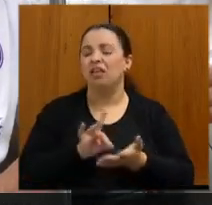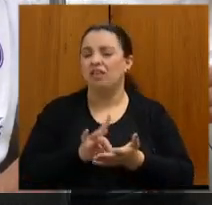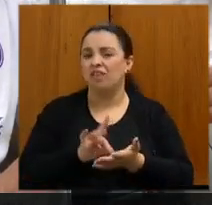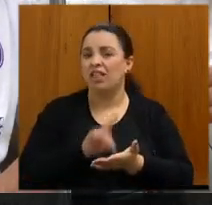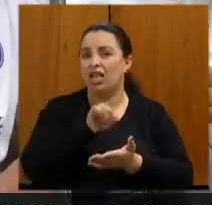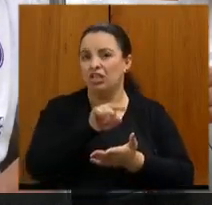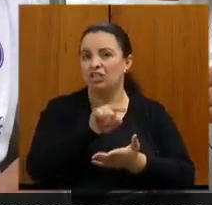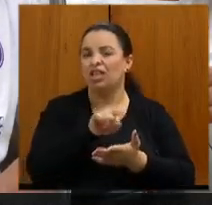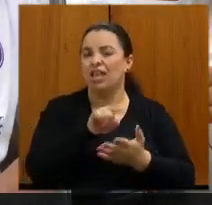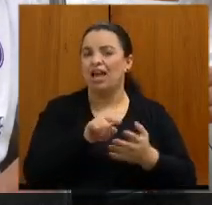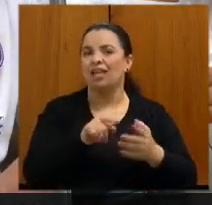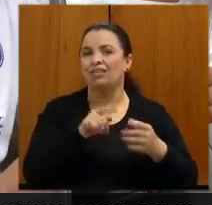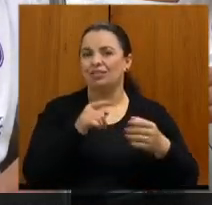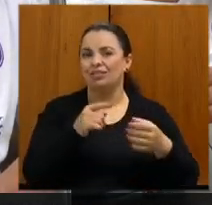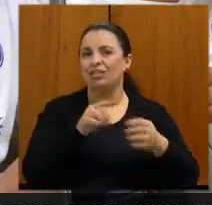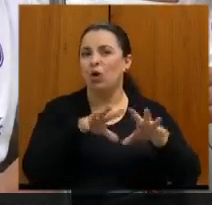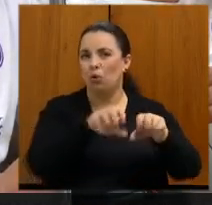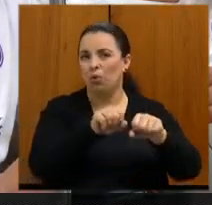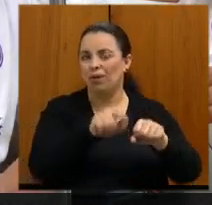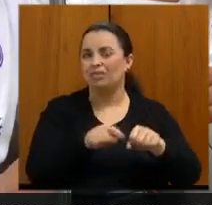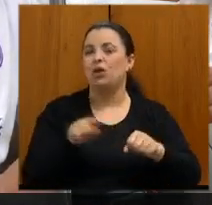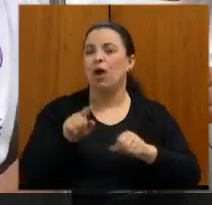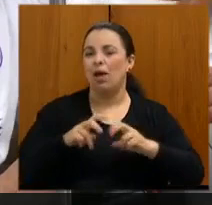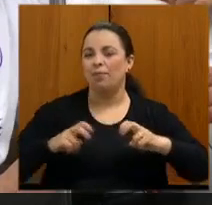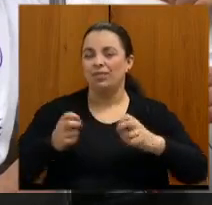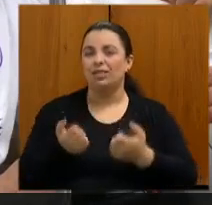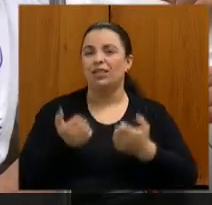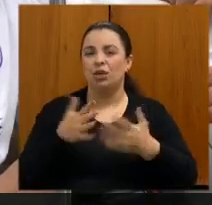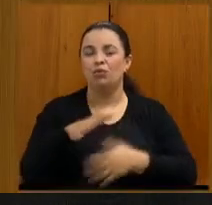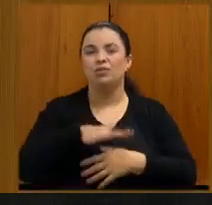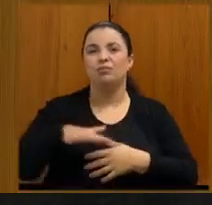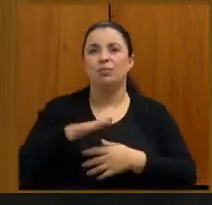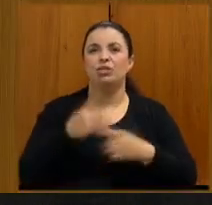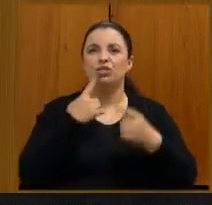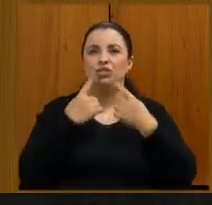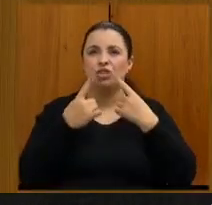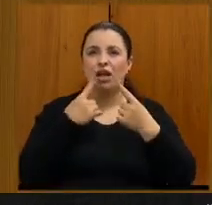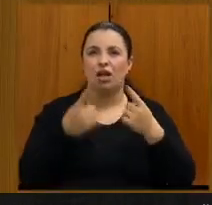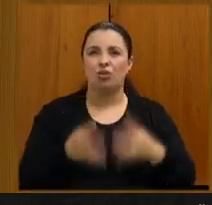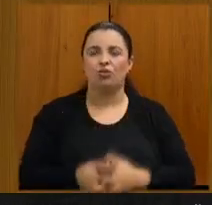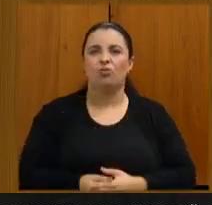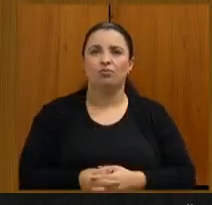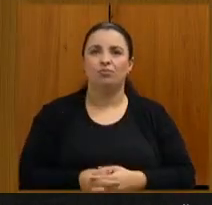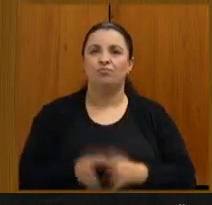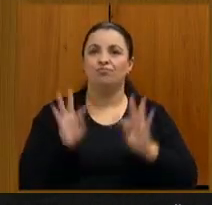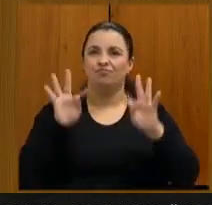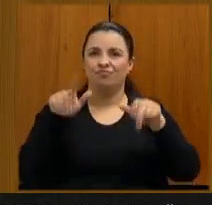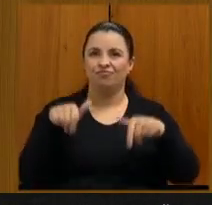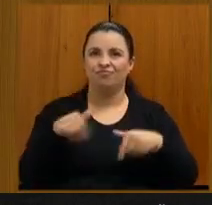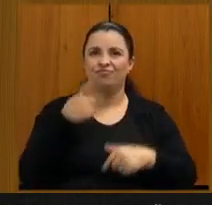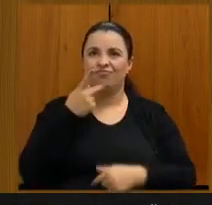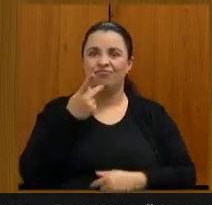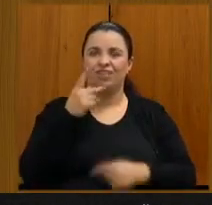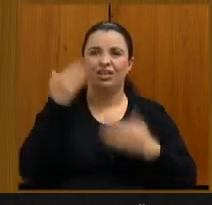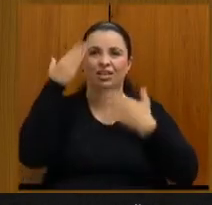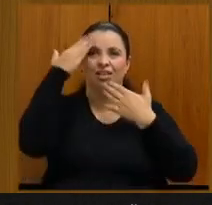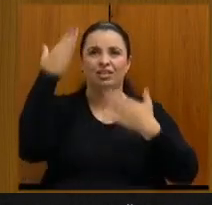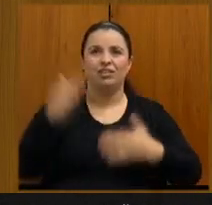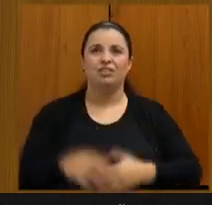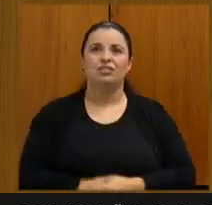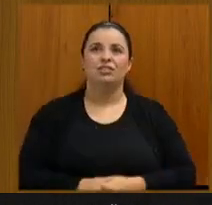Cidade de Deus constituiu um espaço de diálogo e e agradeço E aí